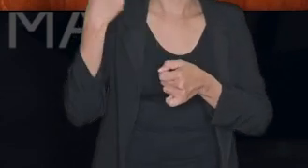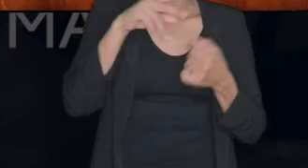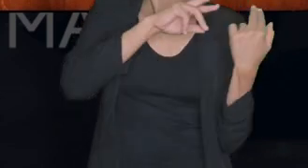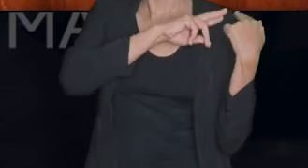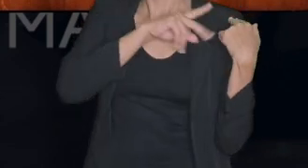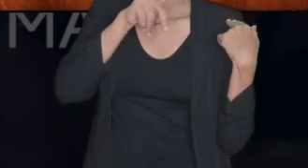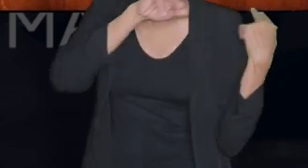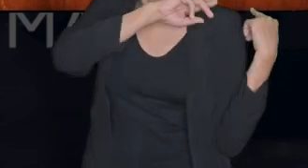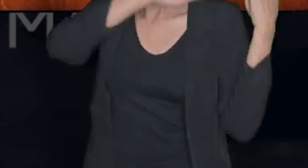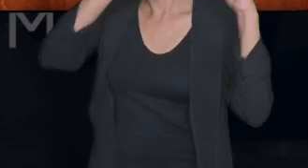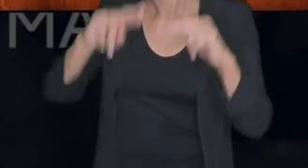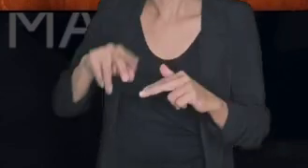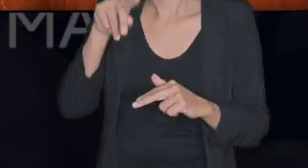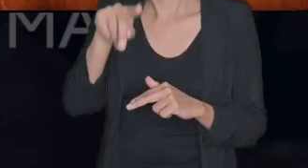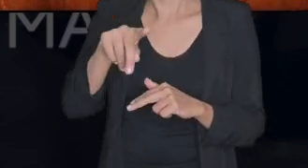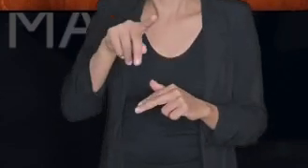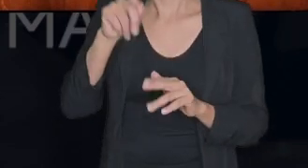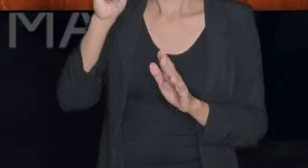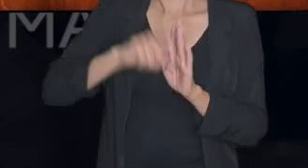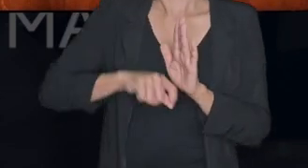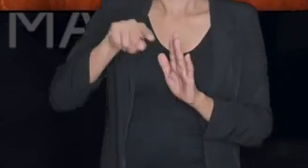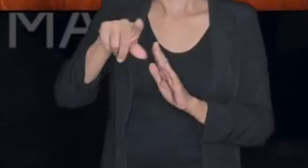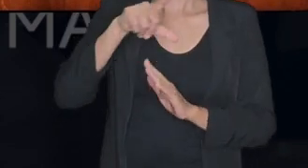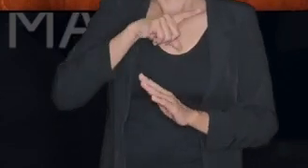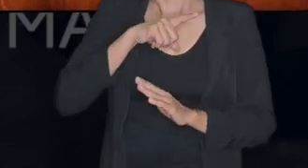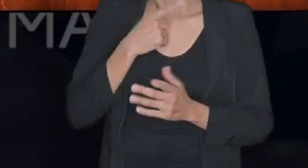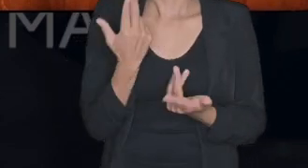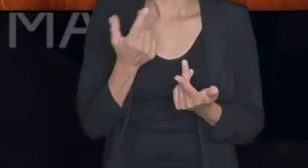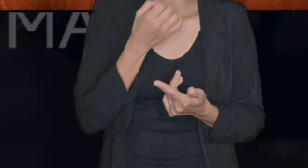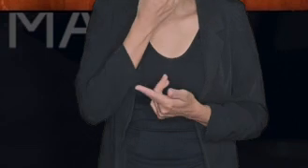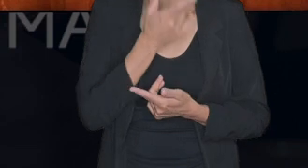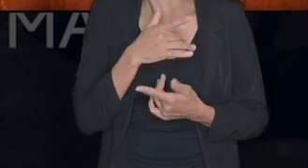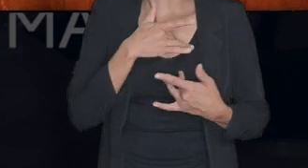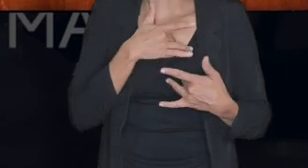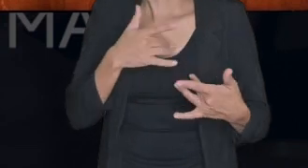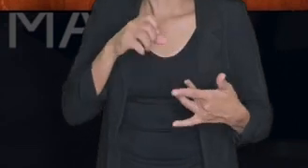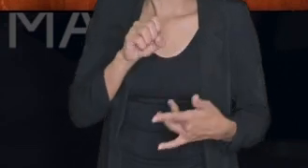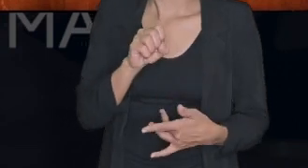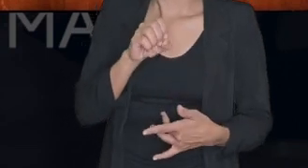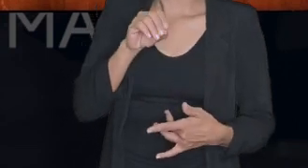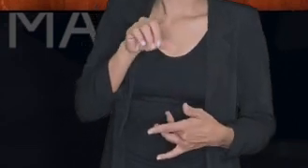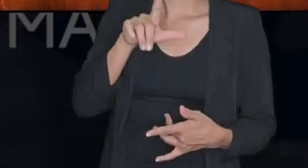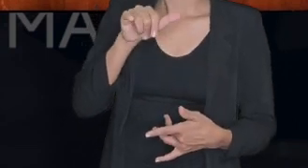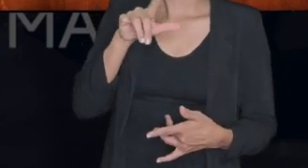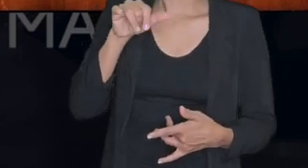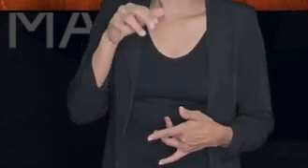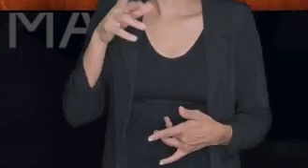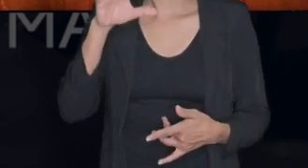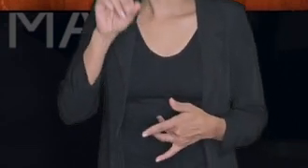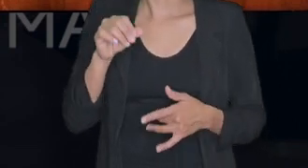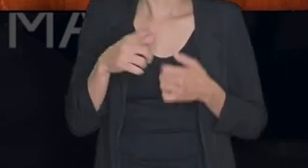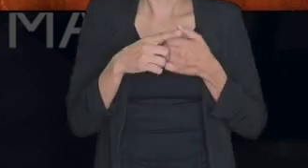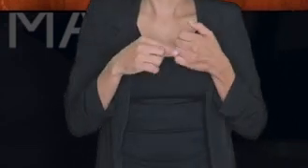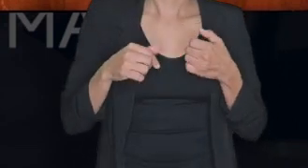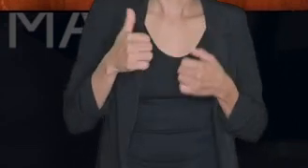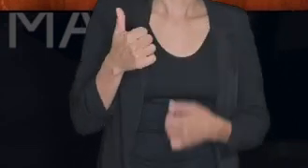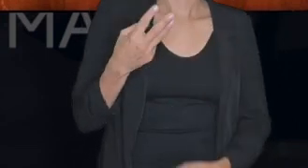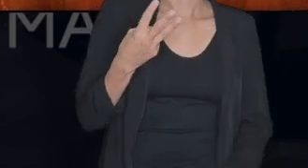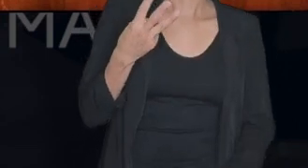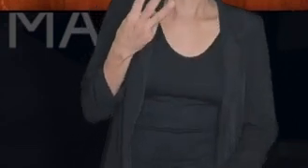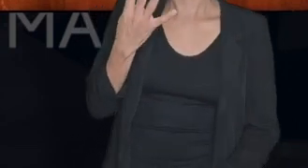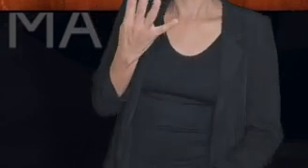tributário. É aquela boa e velha solidariedade com benefício de ordem do artigo 134 do Código Tributário Nacional,